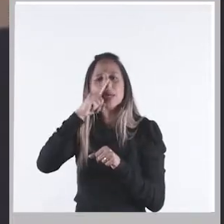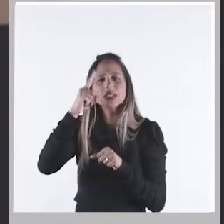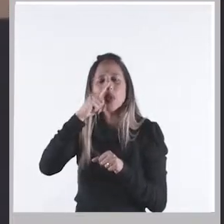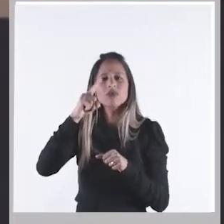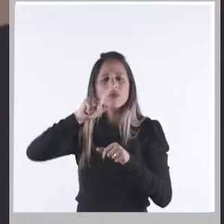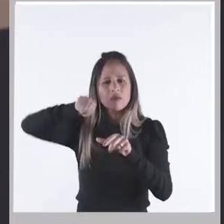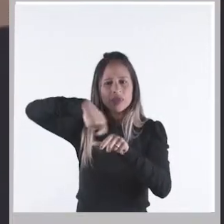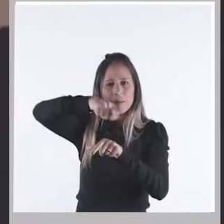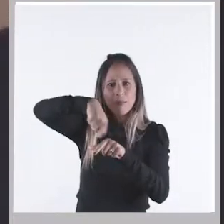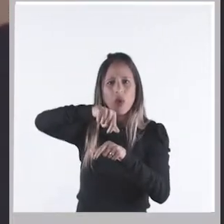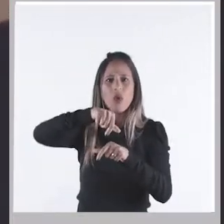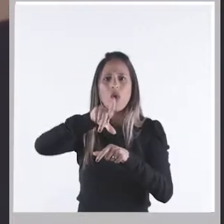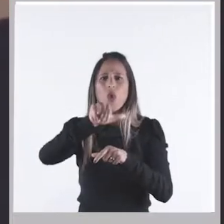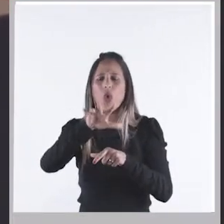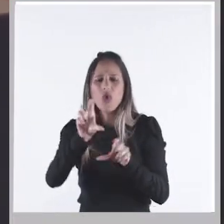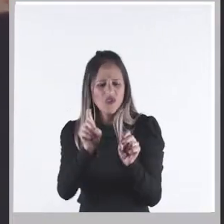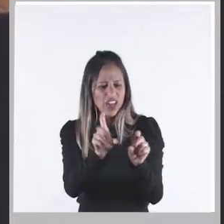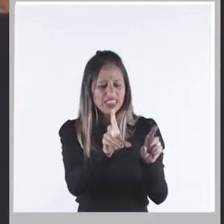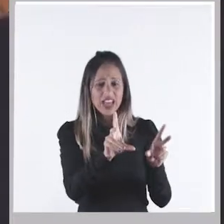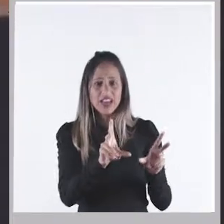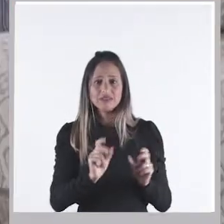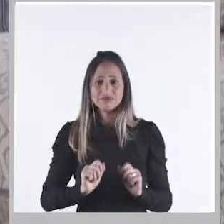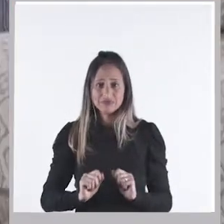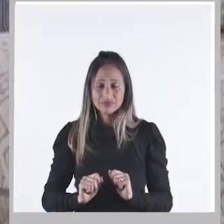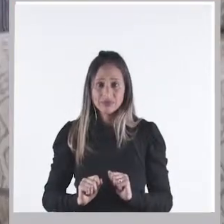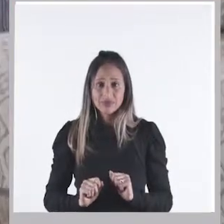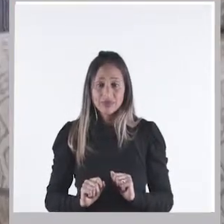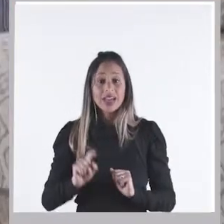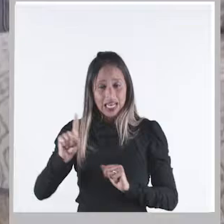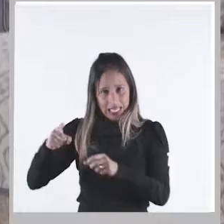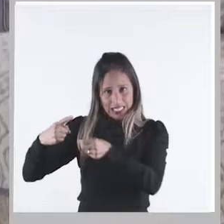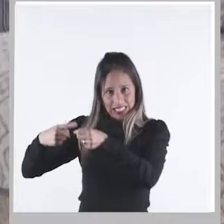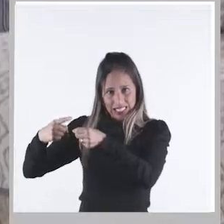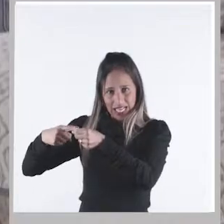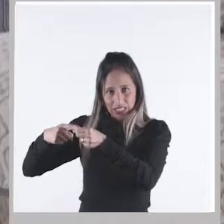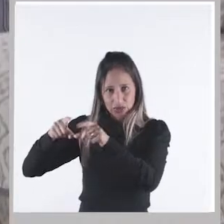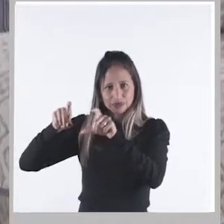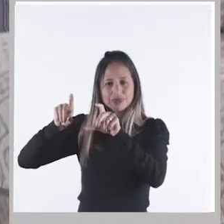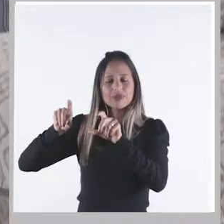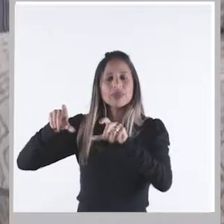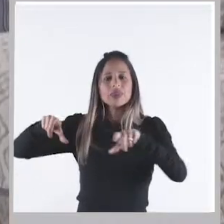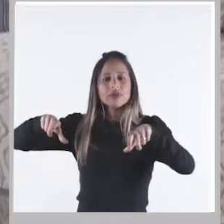fazendo bolo, colocando a gente para vender as coisas na rua. Né? Lá em Baldim tem um campo de